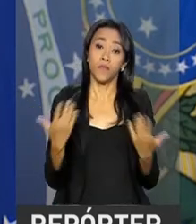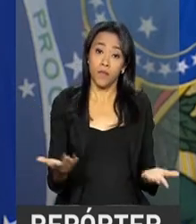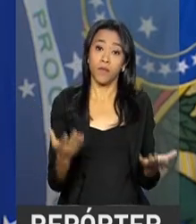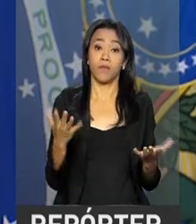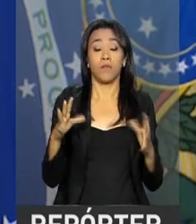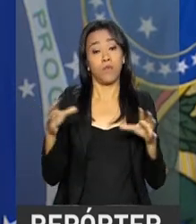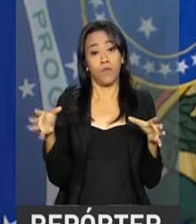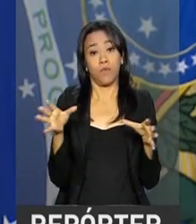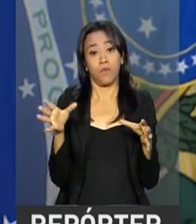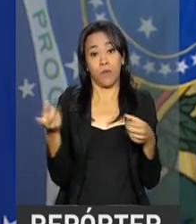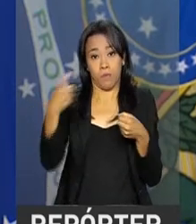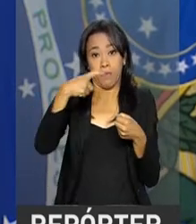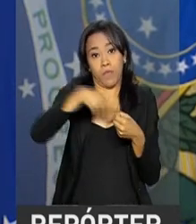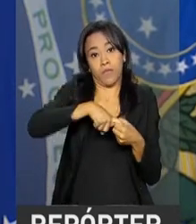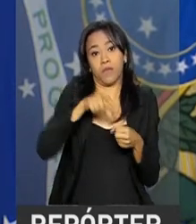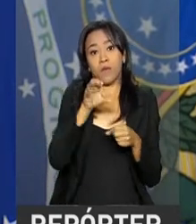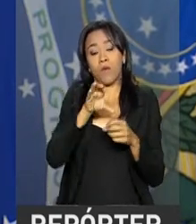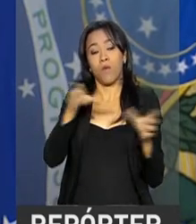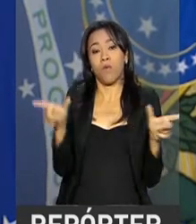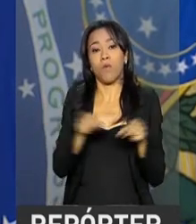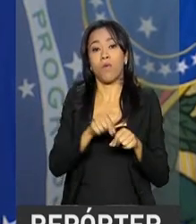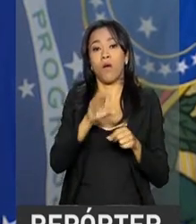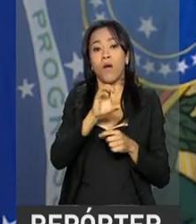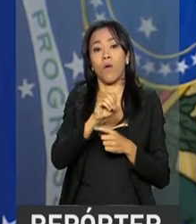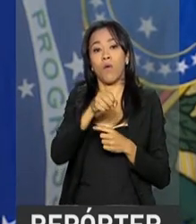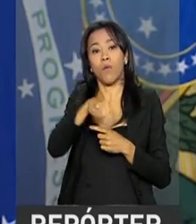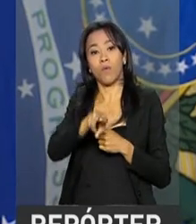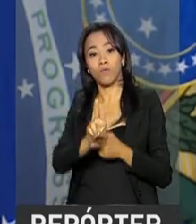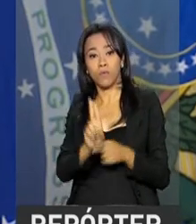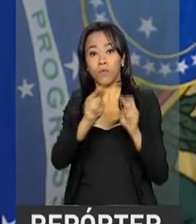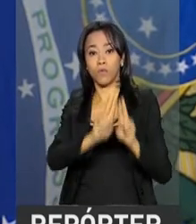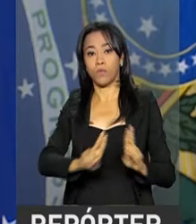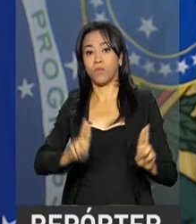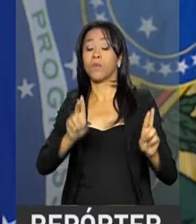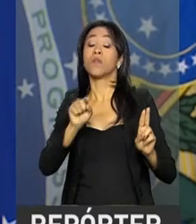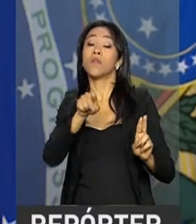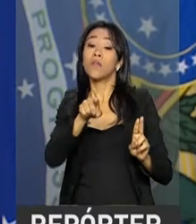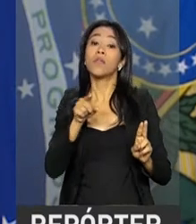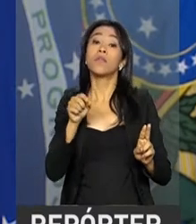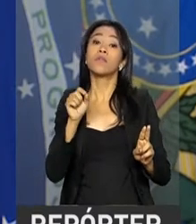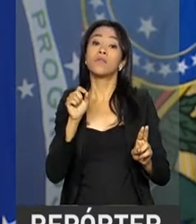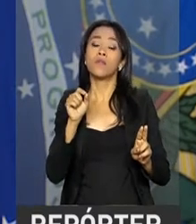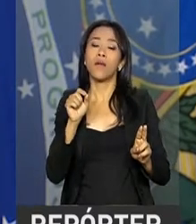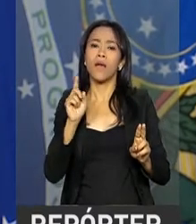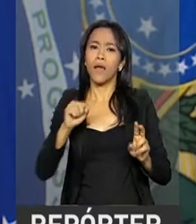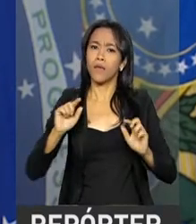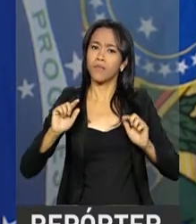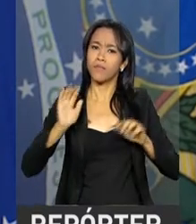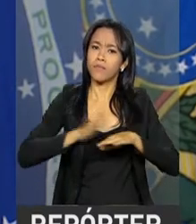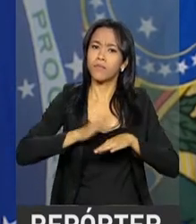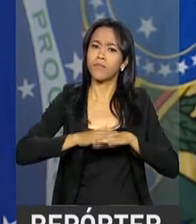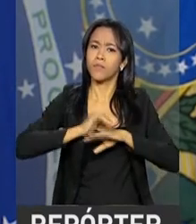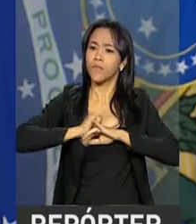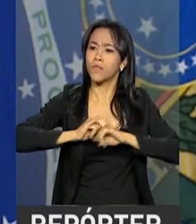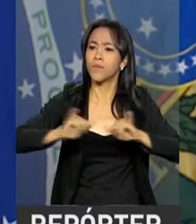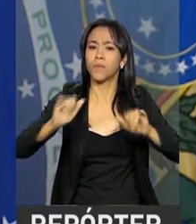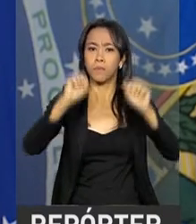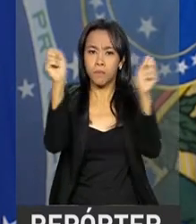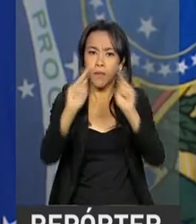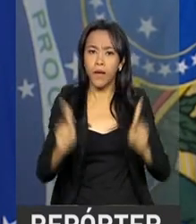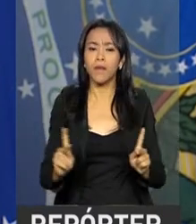lá fora trata-se de dimensão concreta da contribuição do brasil para a paz e